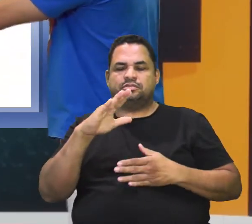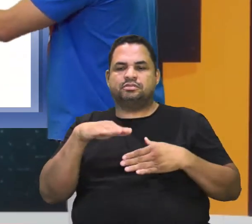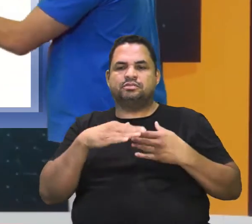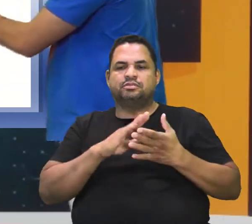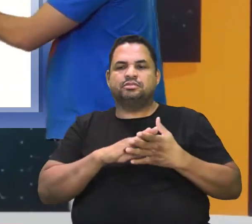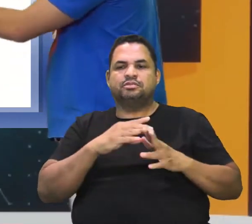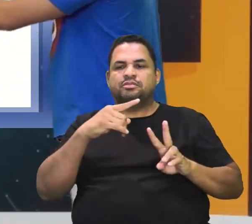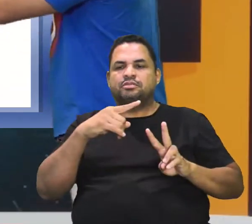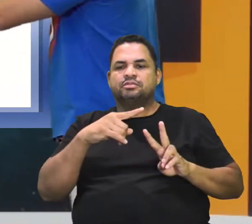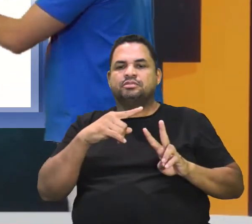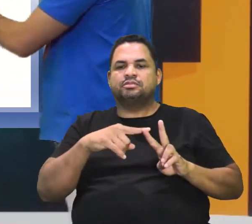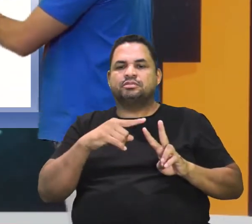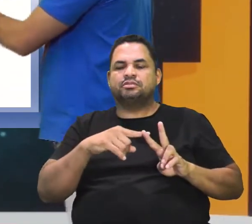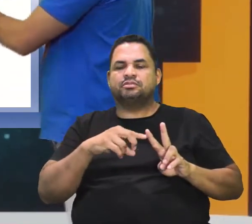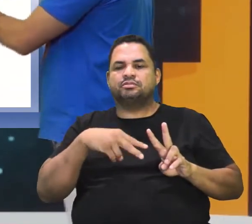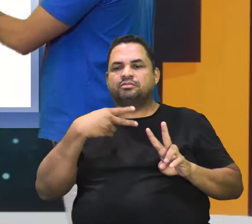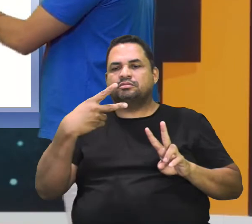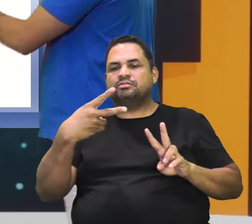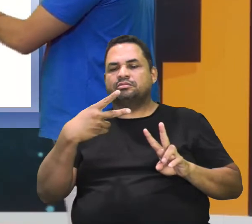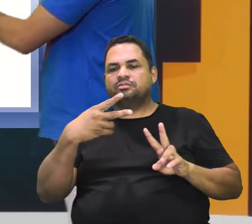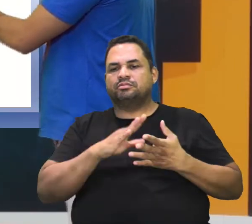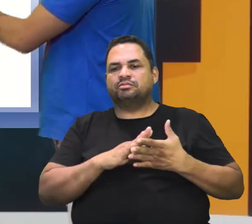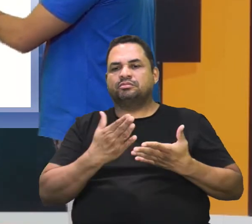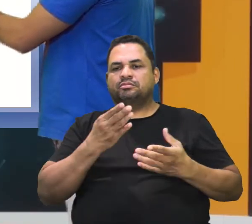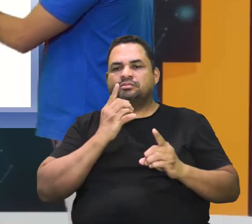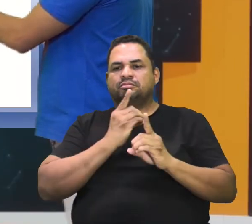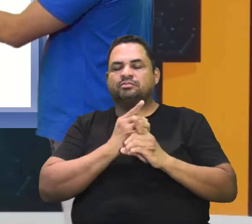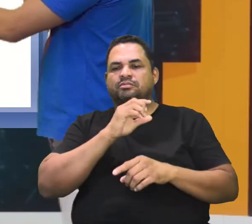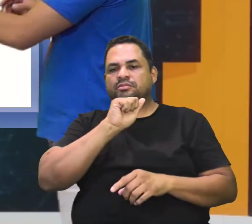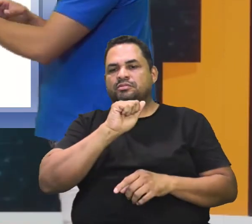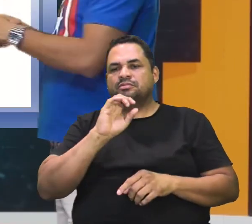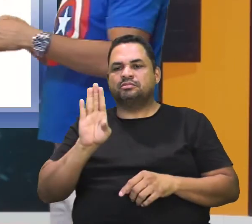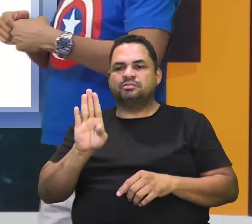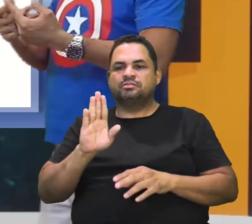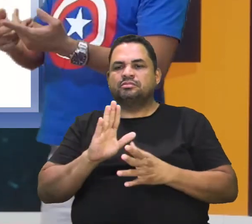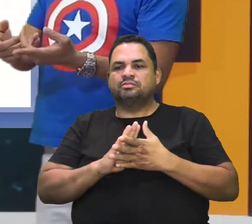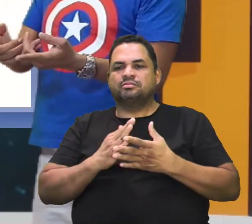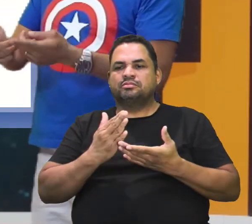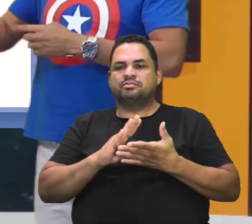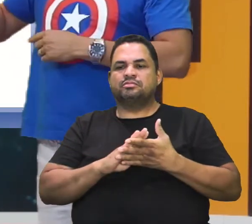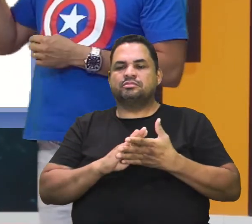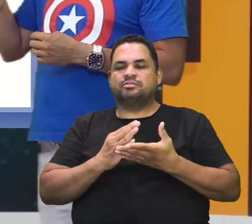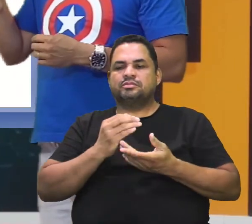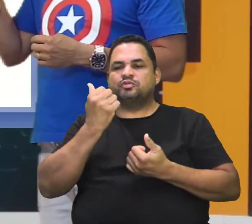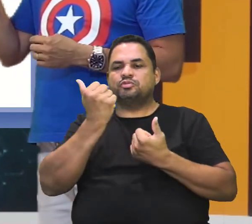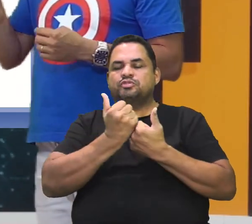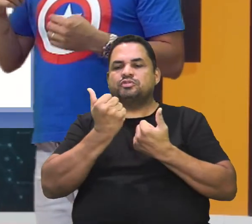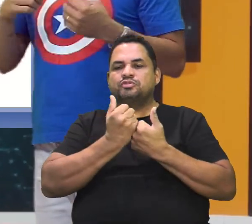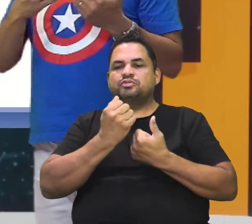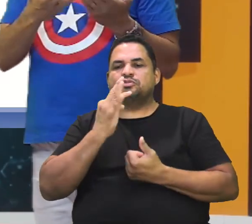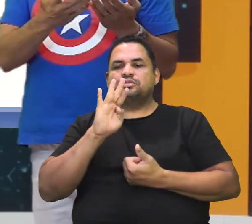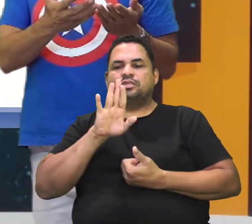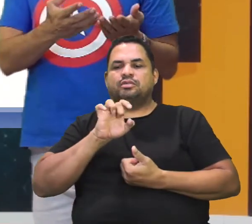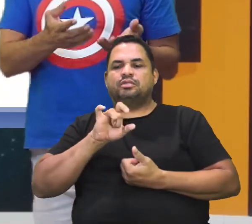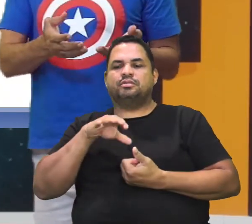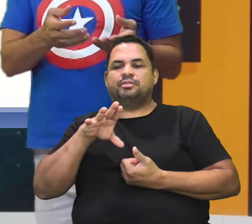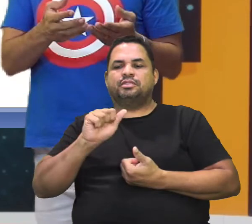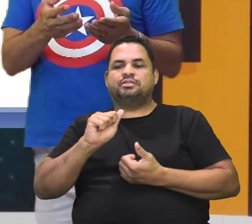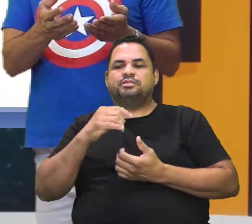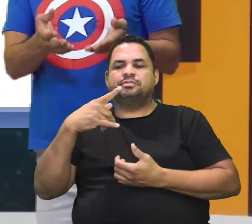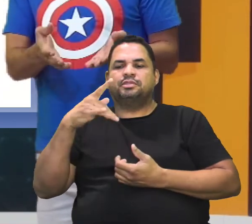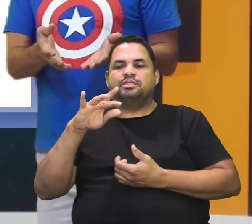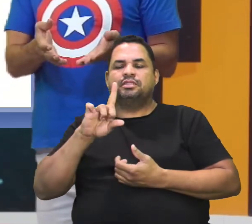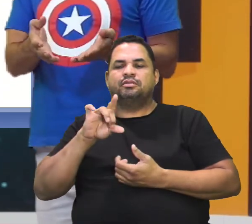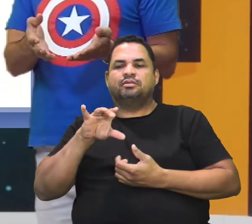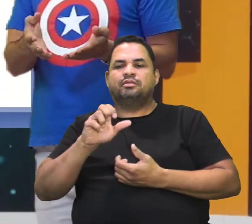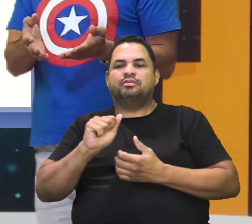raiz quadrada aqui, eu tenho já a raiz de A e B. Sim. Daí eu jogo no teorema de Pitágoras e descubro o C. Isso. Lembrando que o C